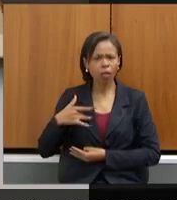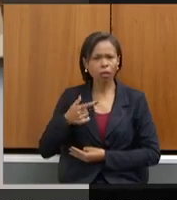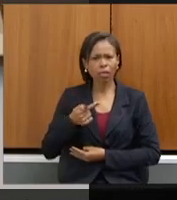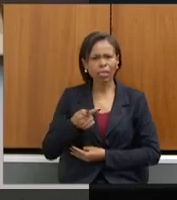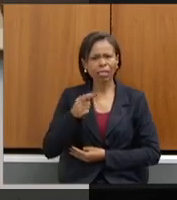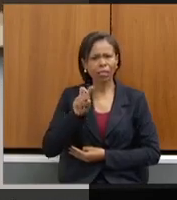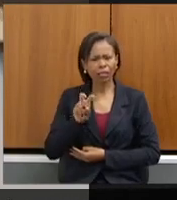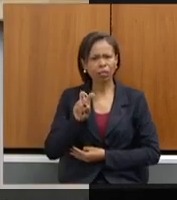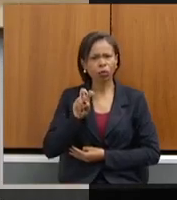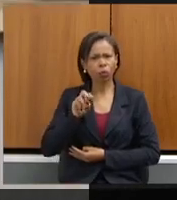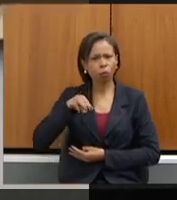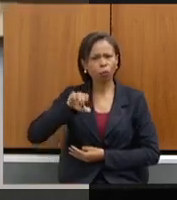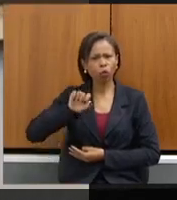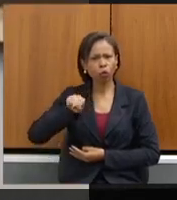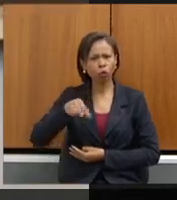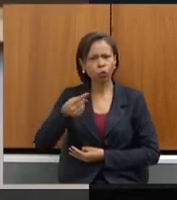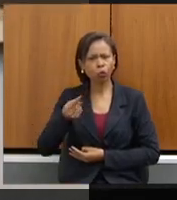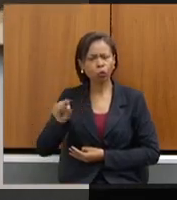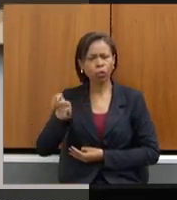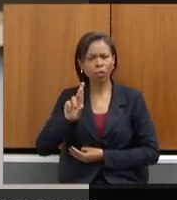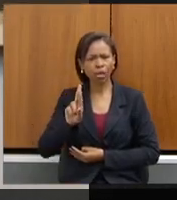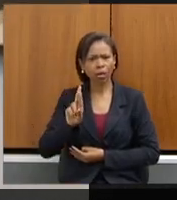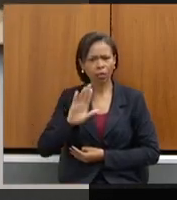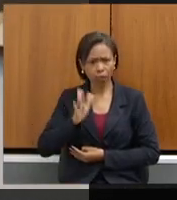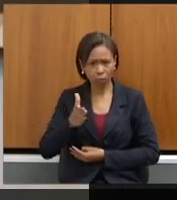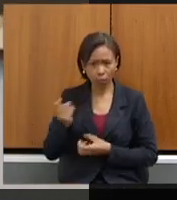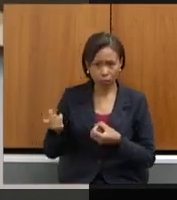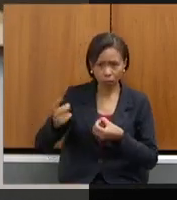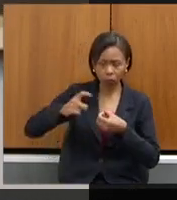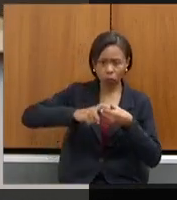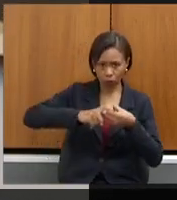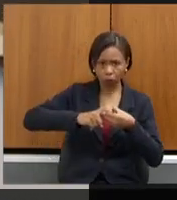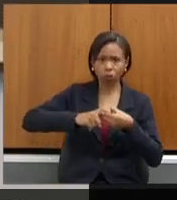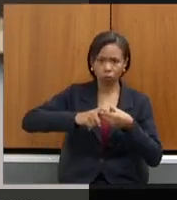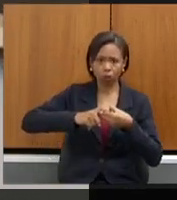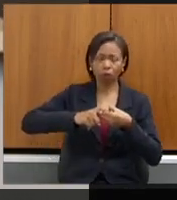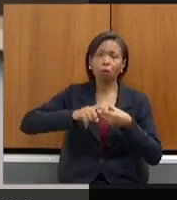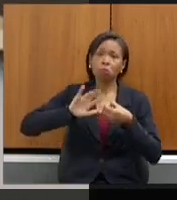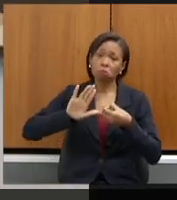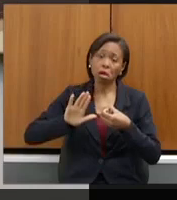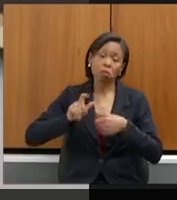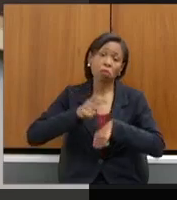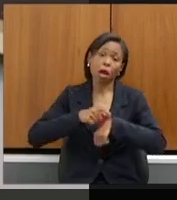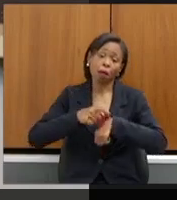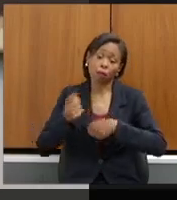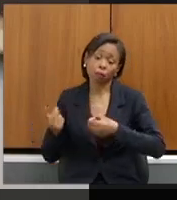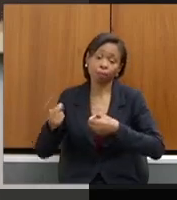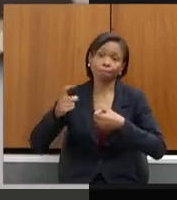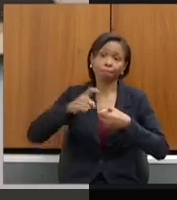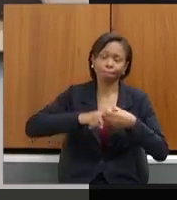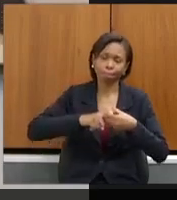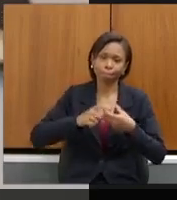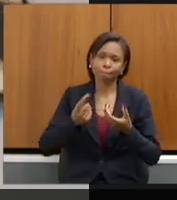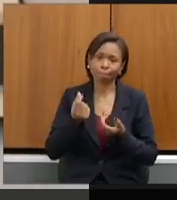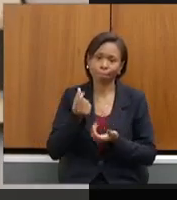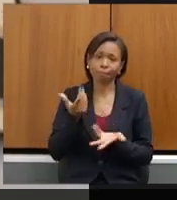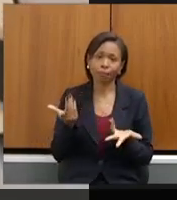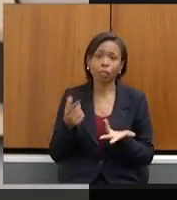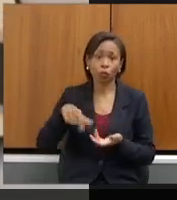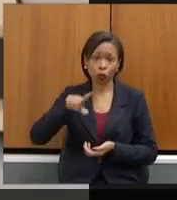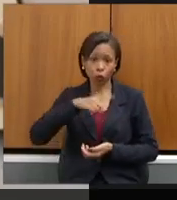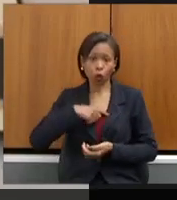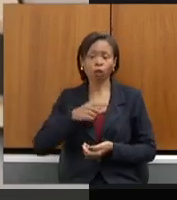foram 75 milhões de reais eles foram devolvidos na e quando foram devolvidos inclusive nós